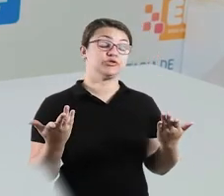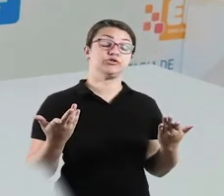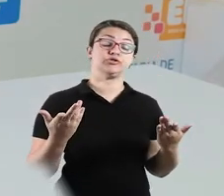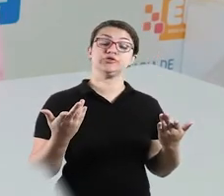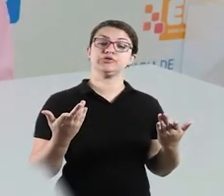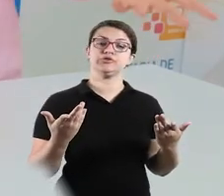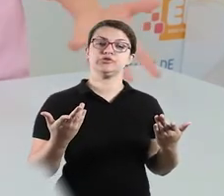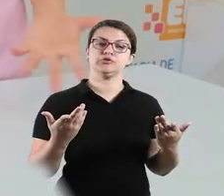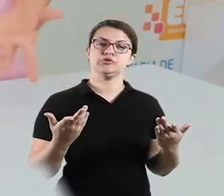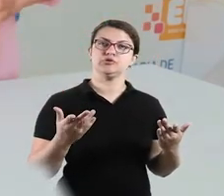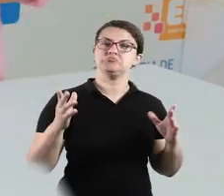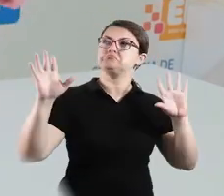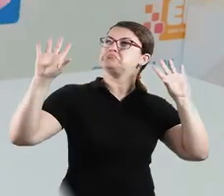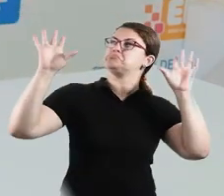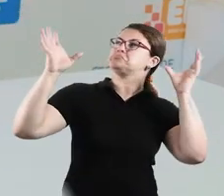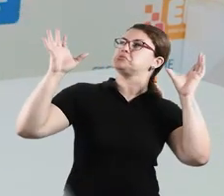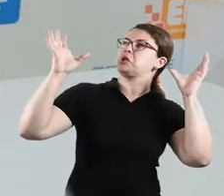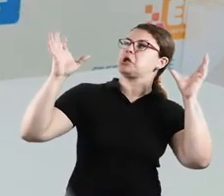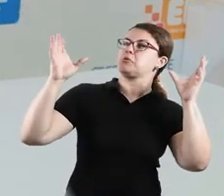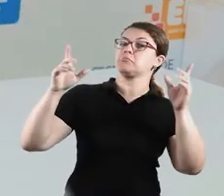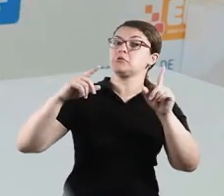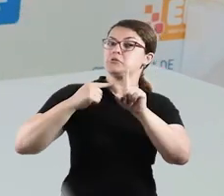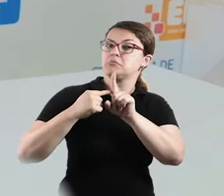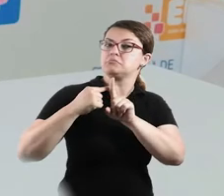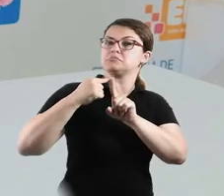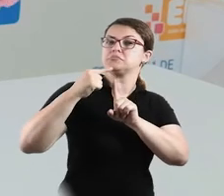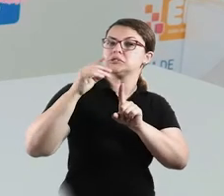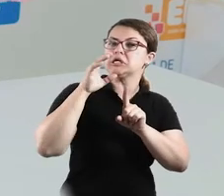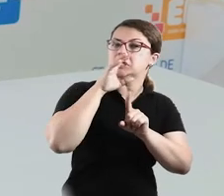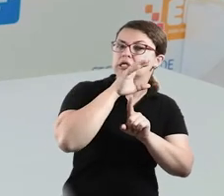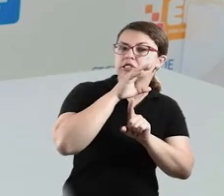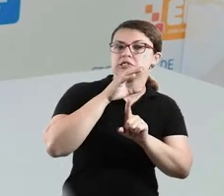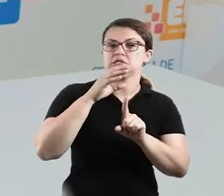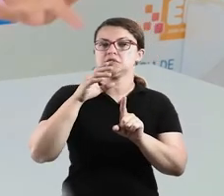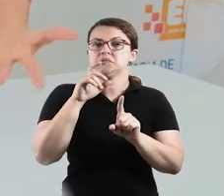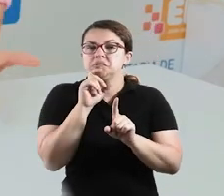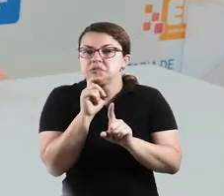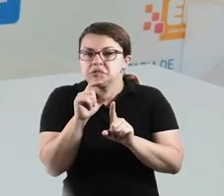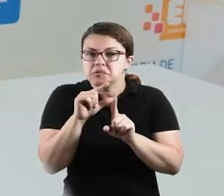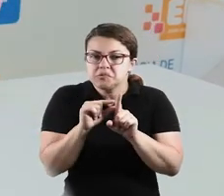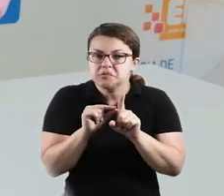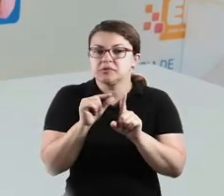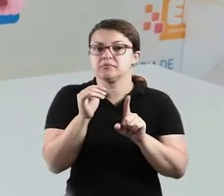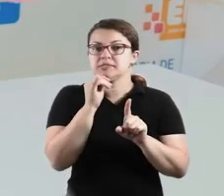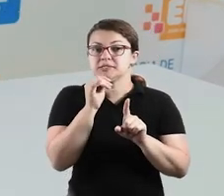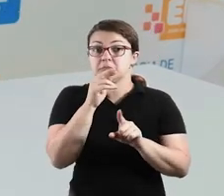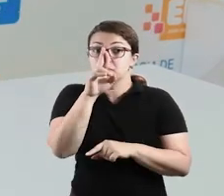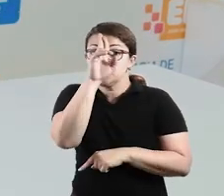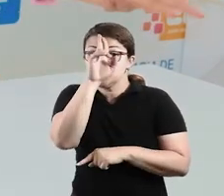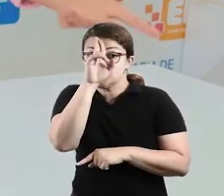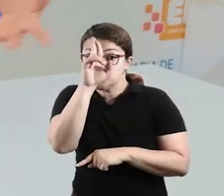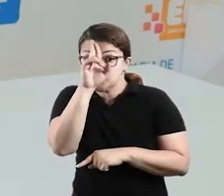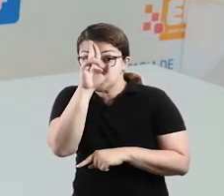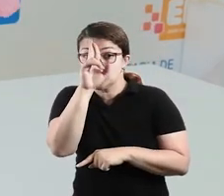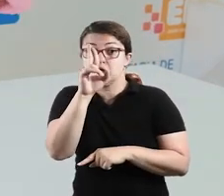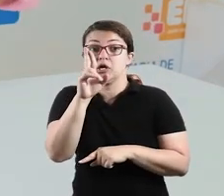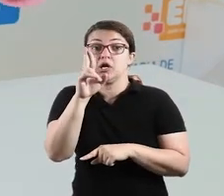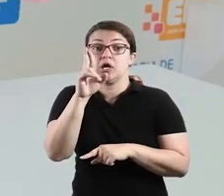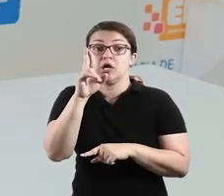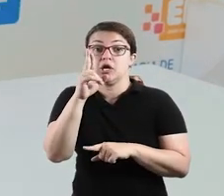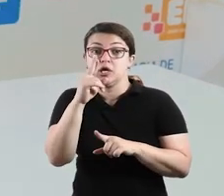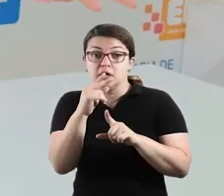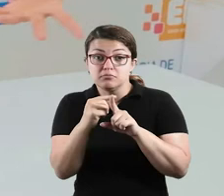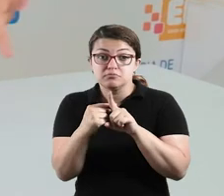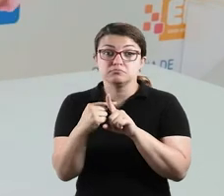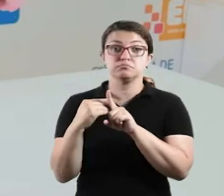temperatura é de tantos graus. Hoje está elevando a temperatura, meio-dia a temperatura vai